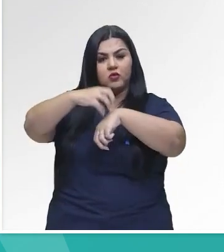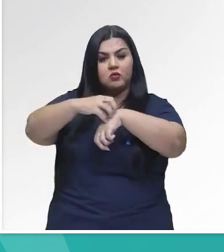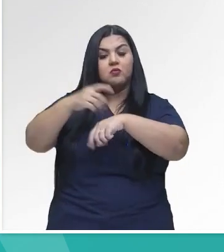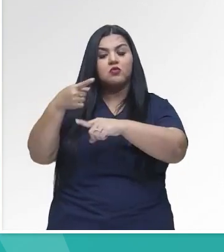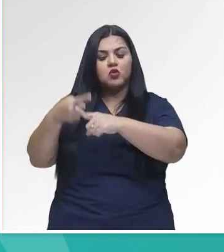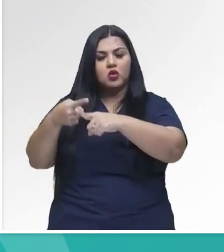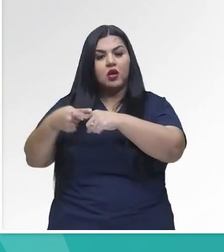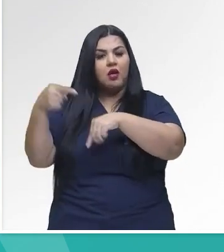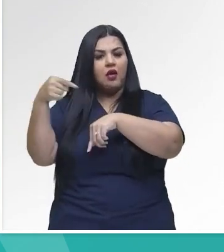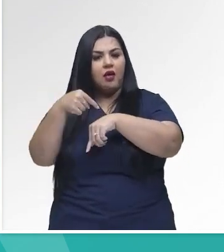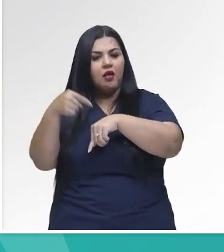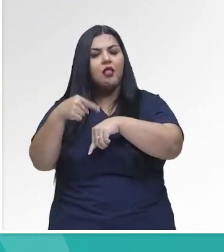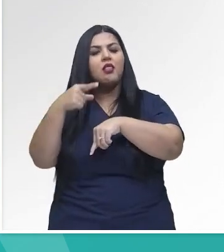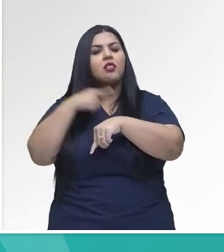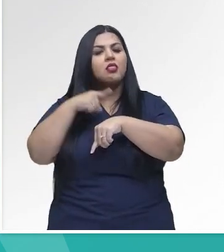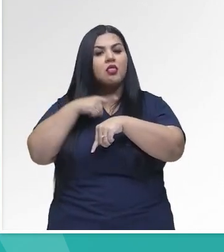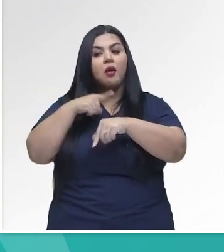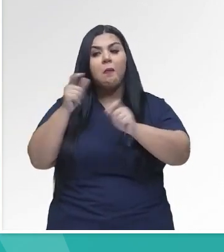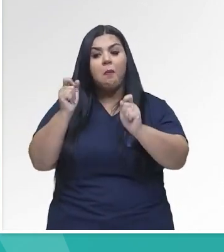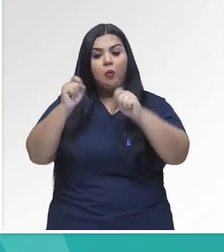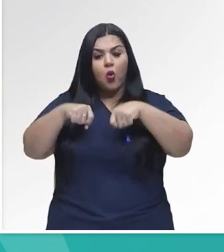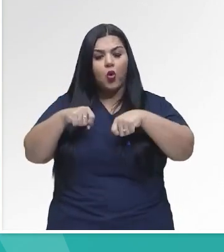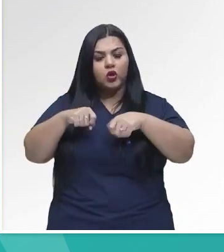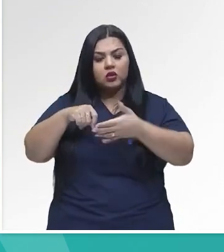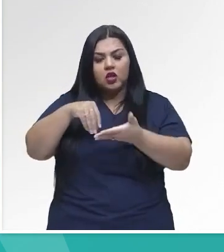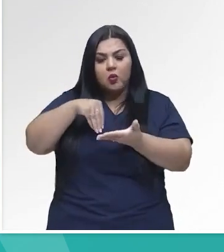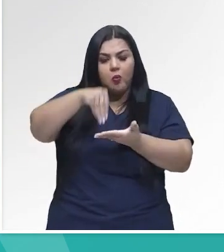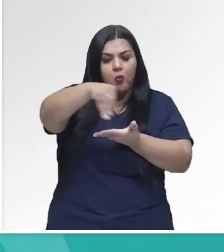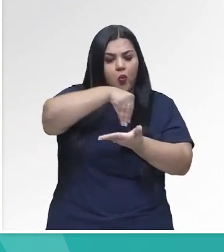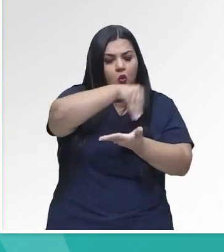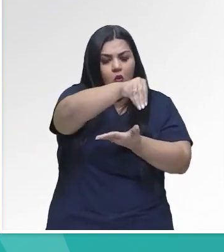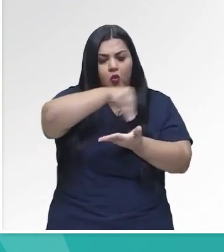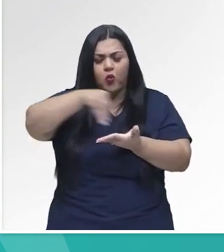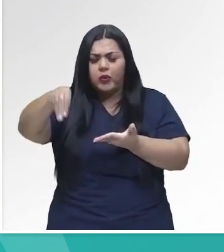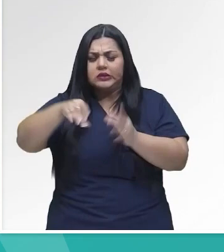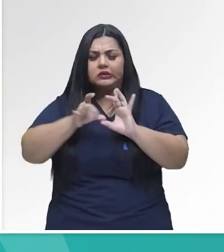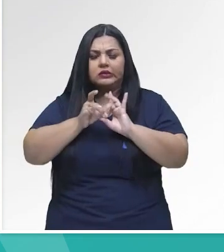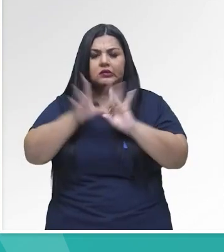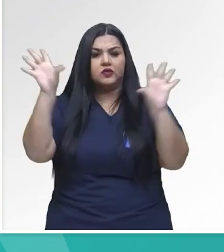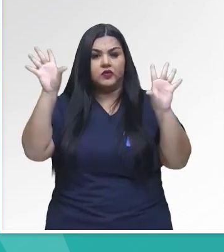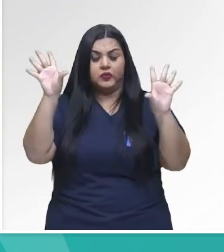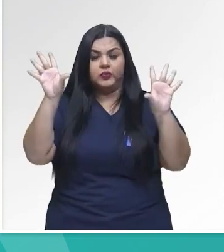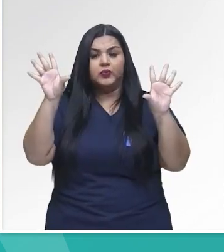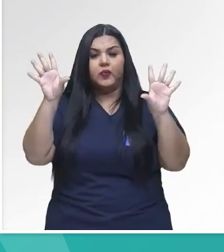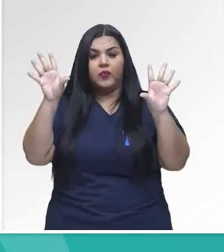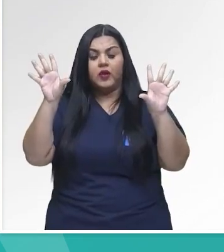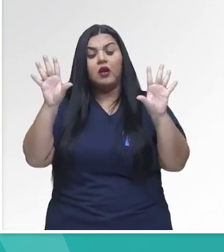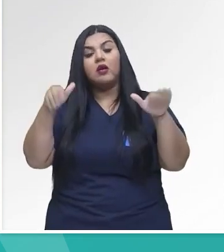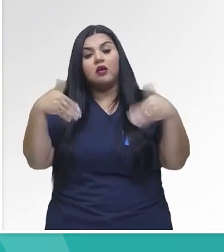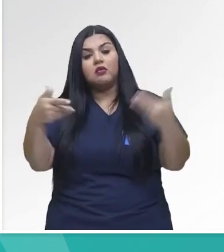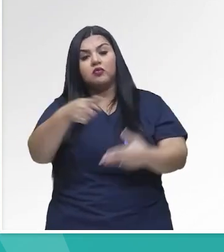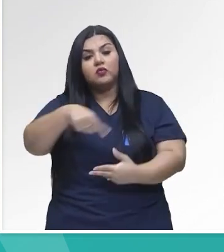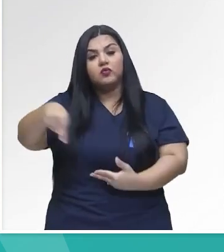Porque ela tem um grande poder de movimentação, né? Então, você